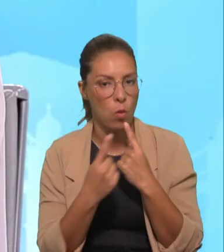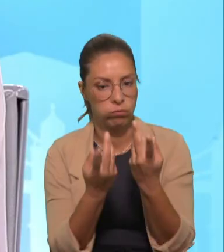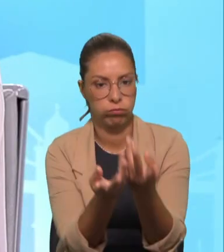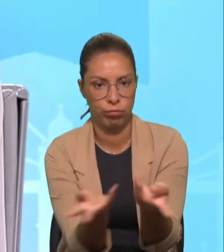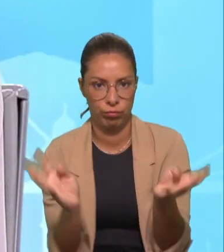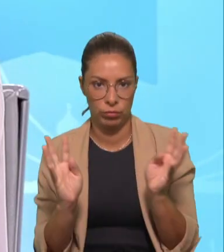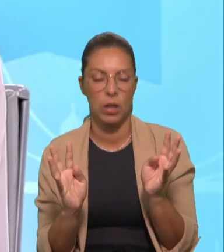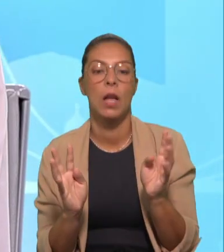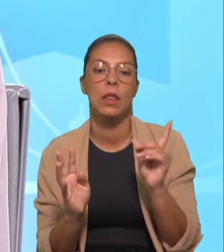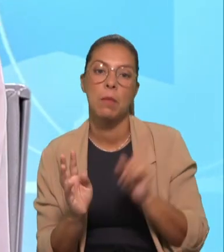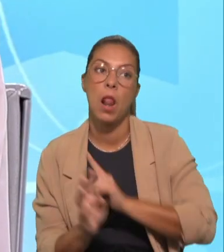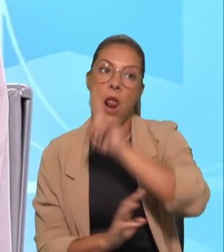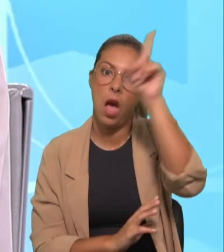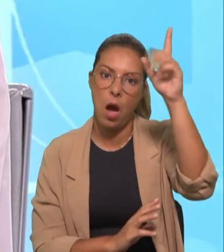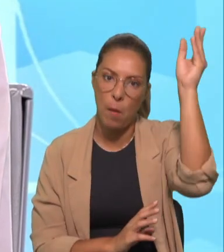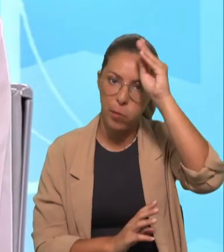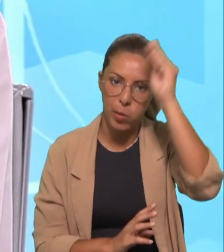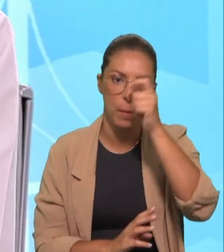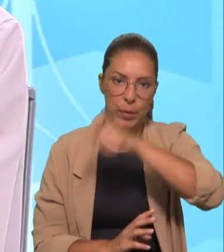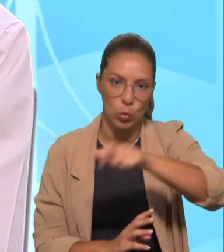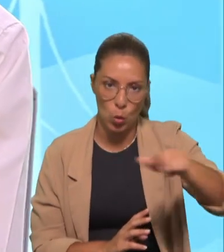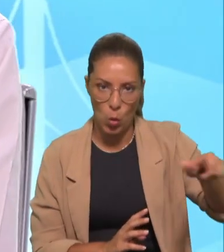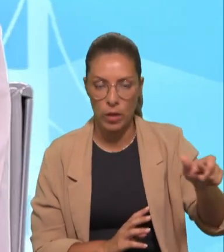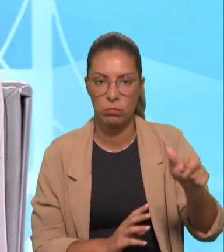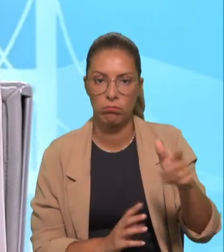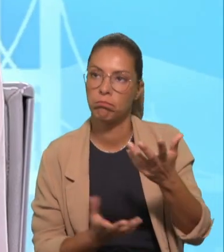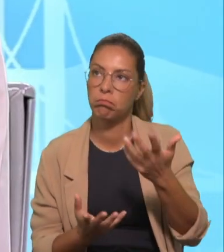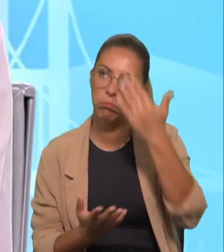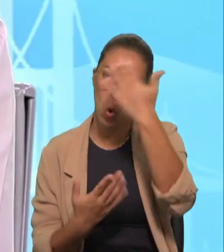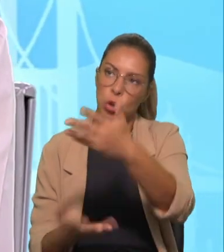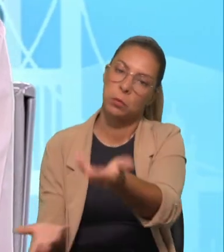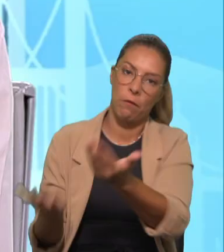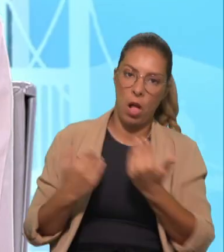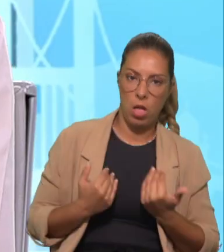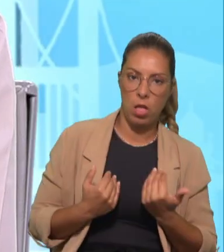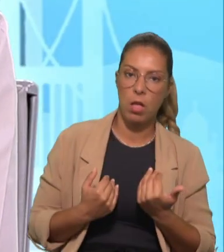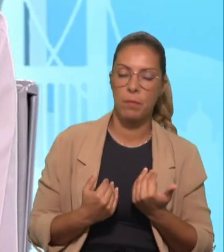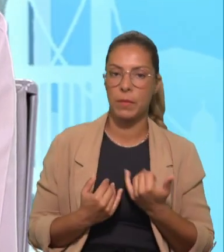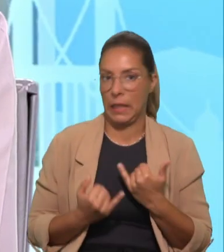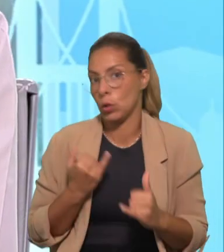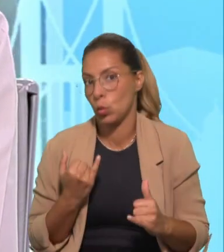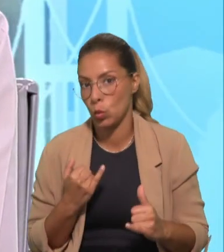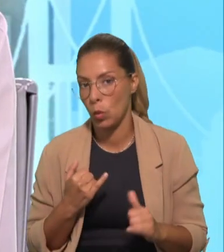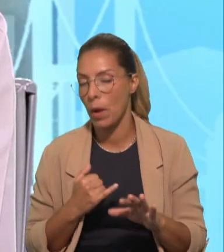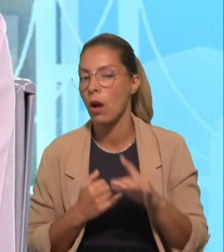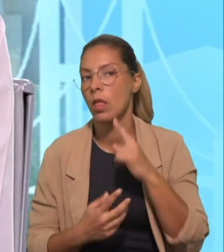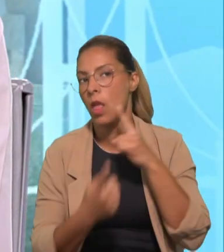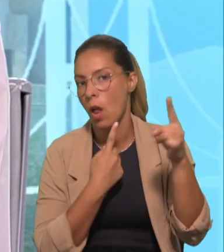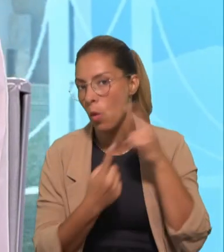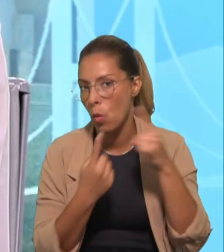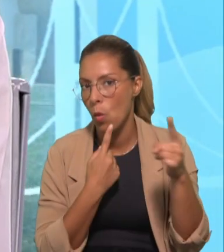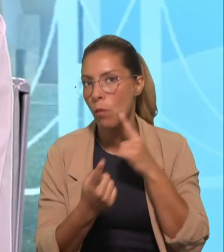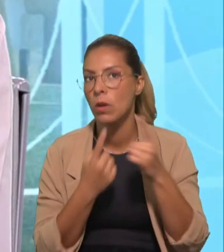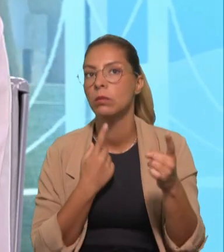que acolhem e que arriscam, não é? Receber assim um grupo de pessoas desconhecidas, no sentido de